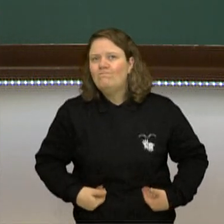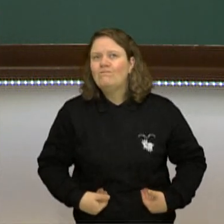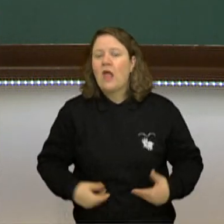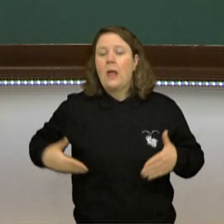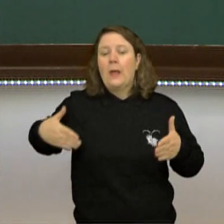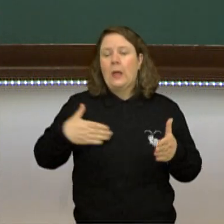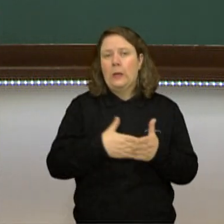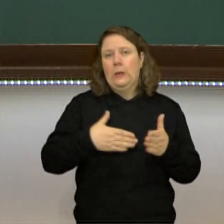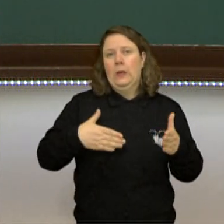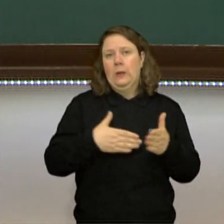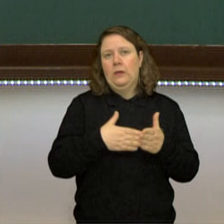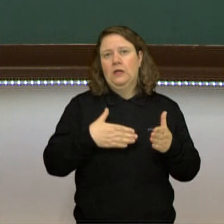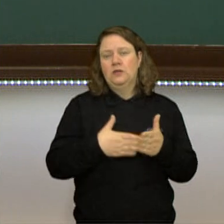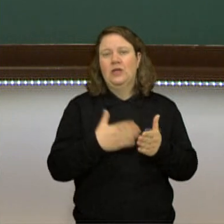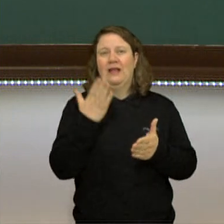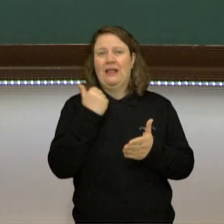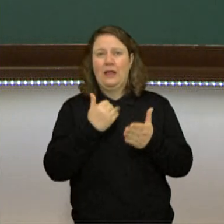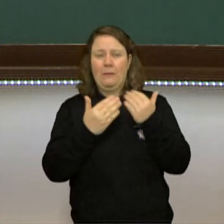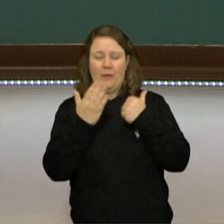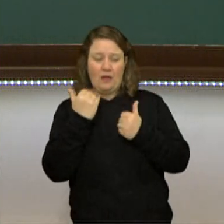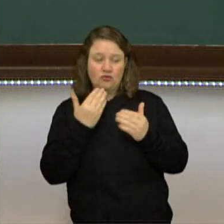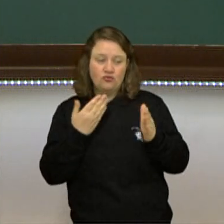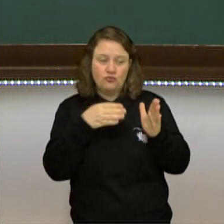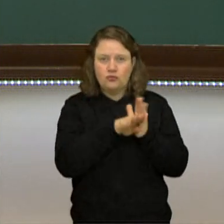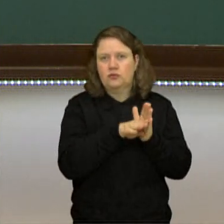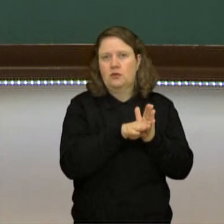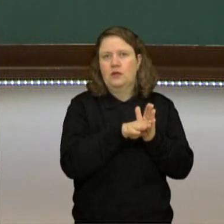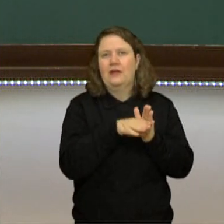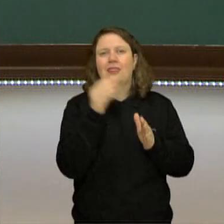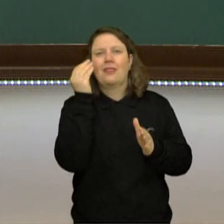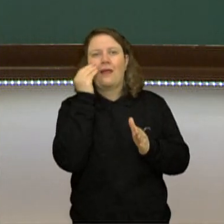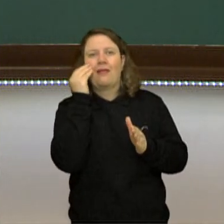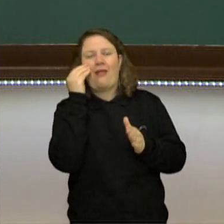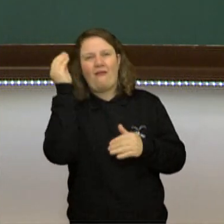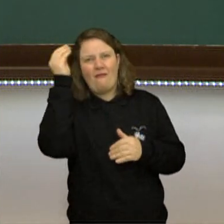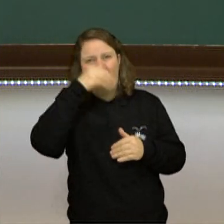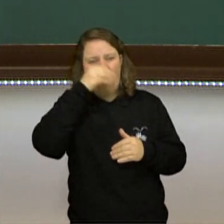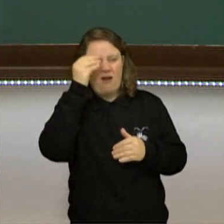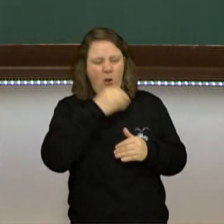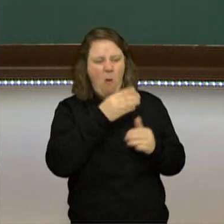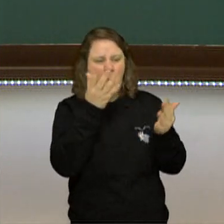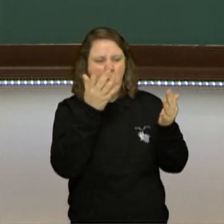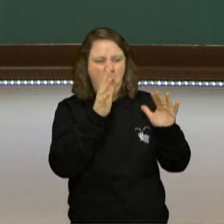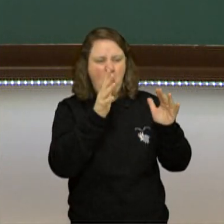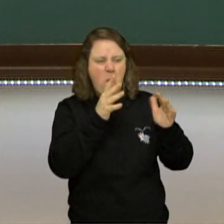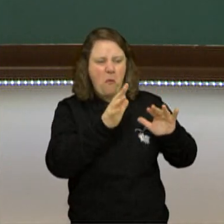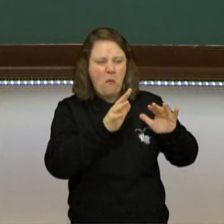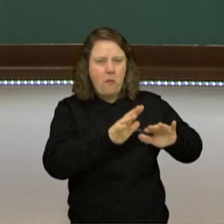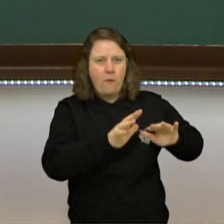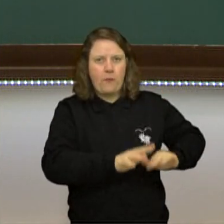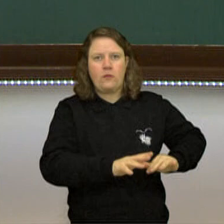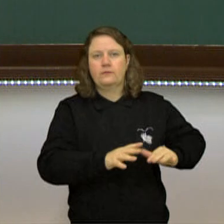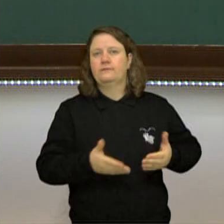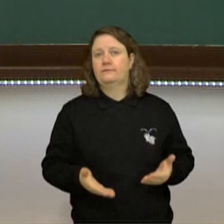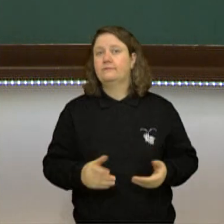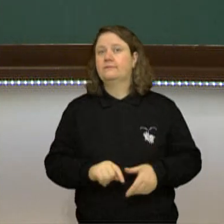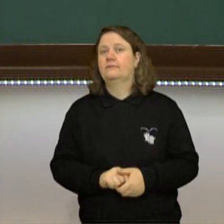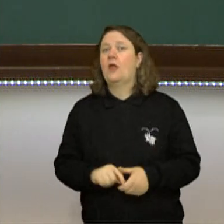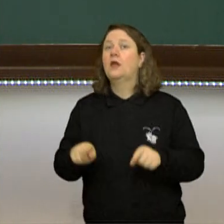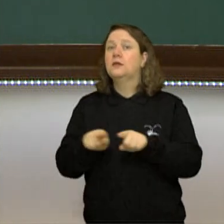na Ucrânia. Por quê? Para tentar enfraquecer aqueles que se opunham a ele e estava exportando esse alimento para